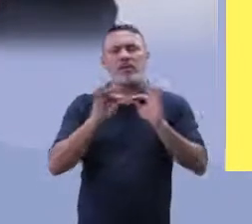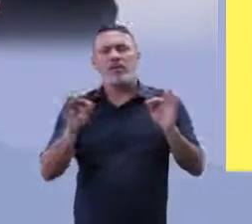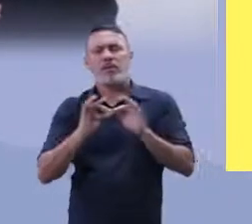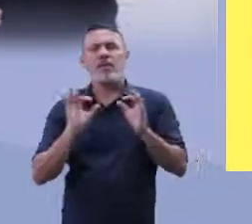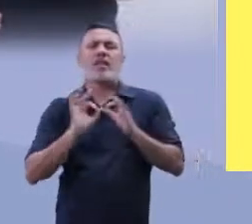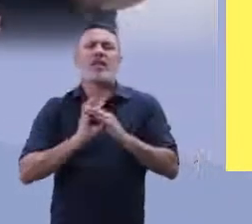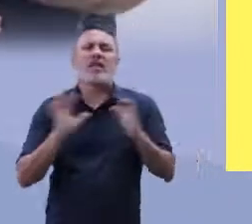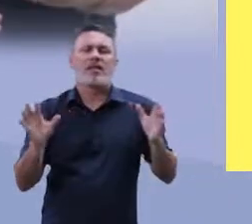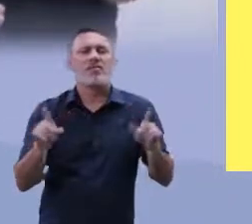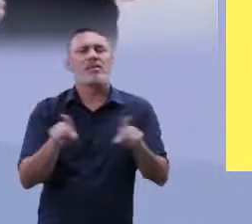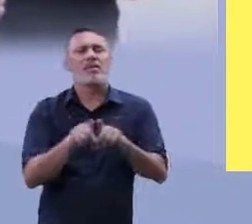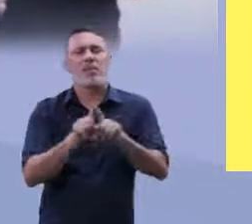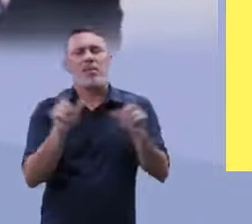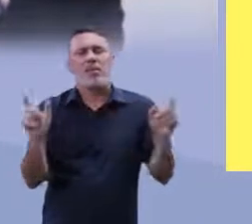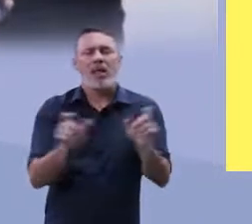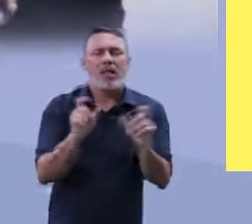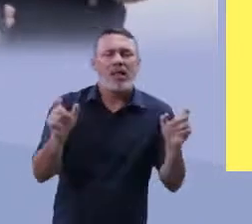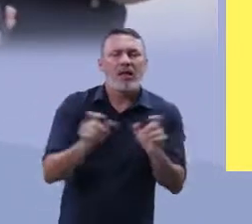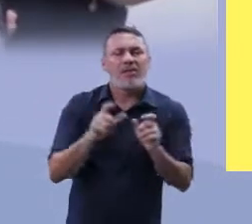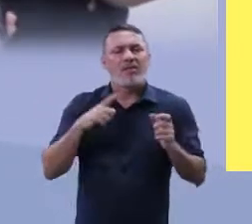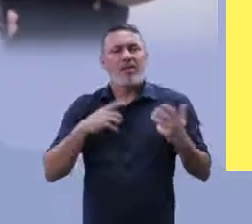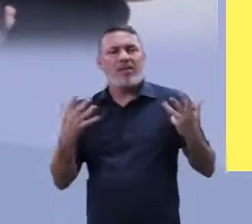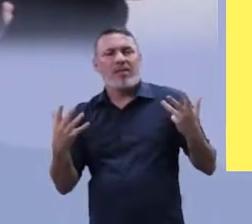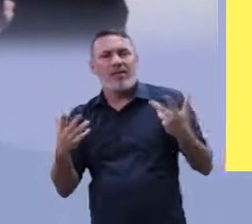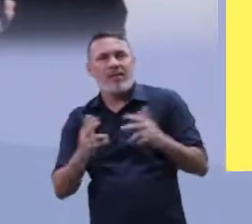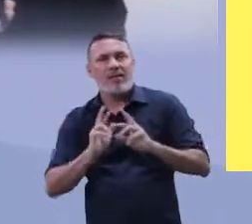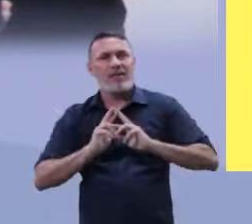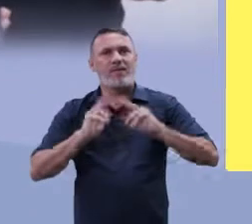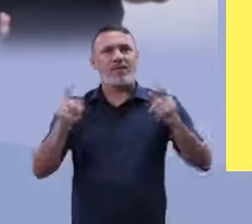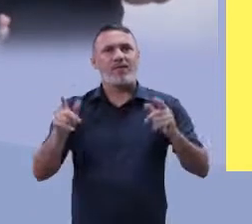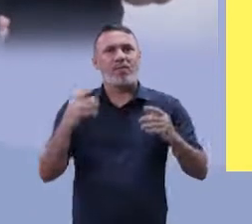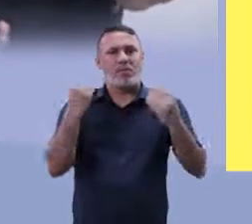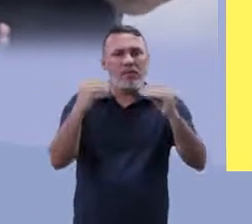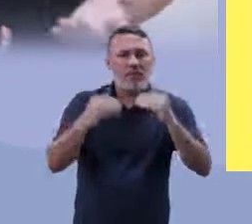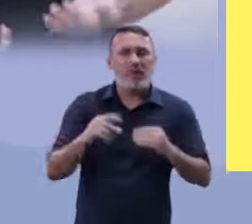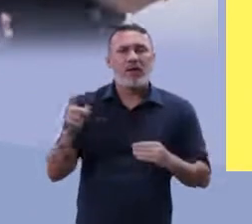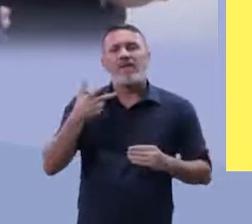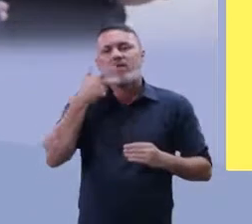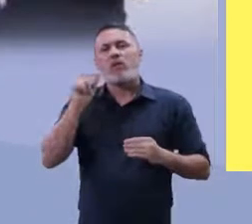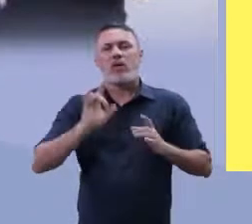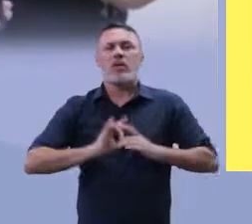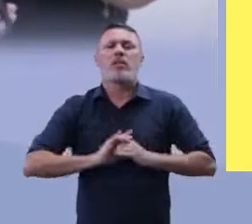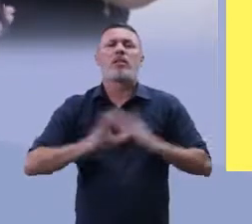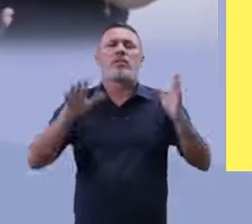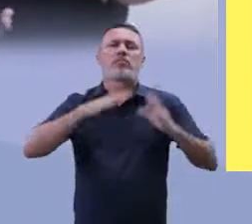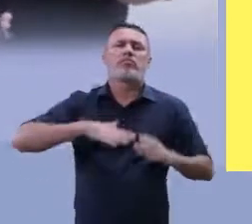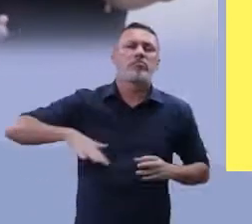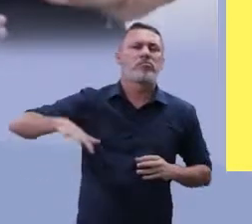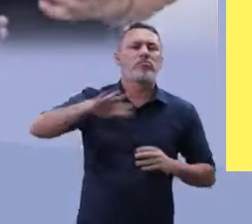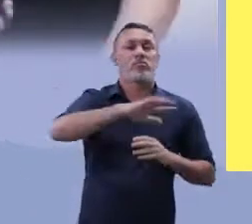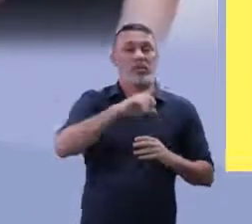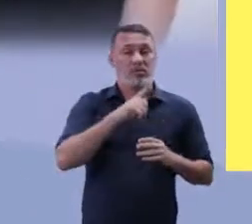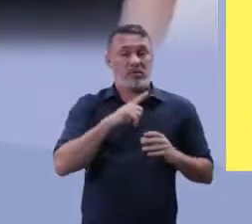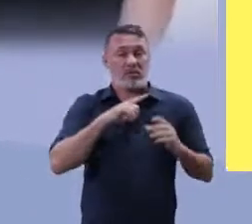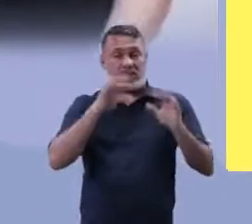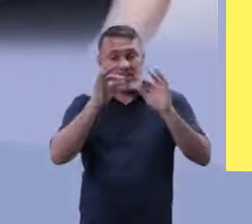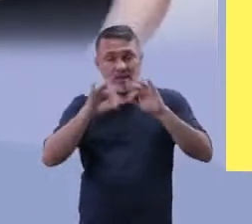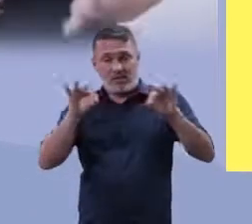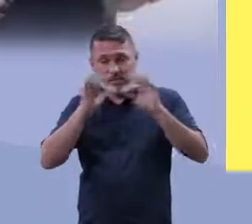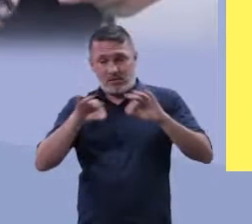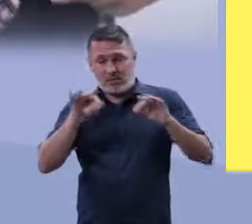sua linguagem coloquial e reverente. Ele vai trazer a liberdade criadora. Seus versos